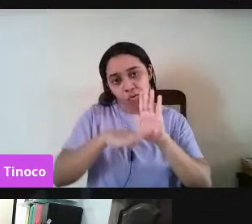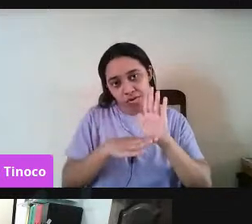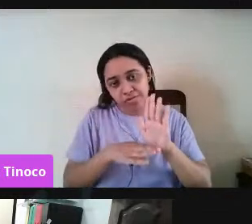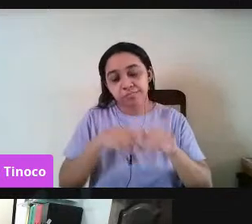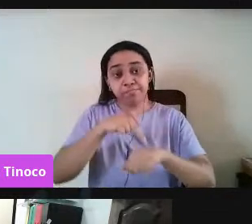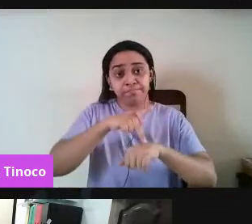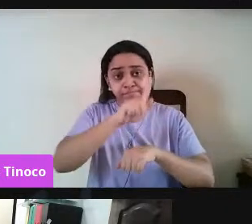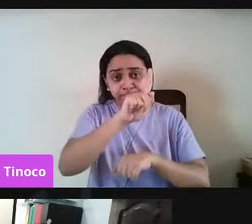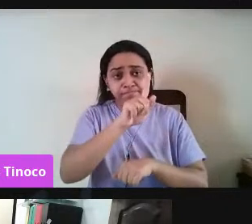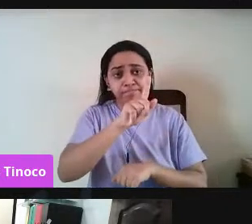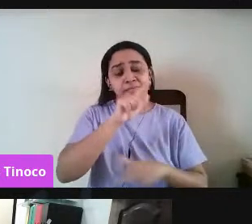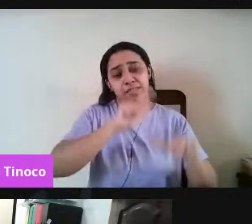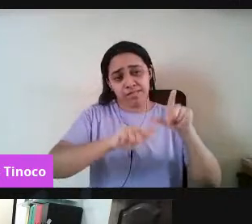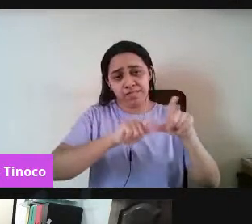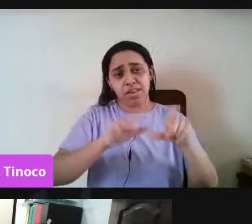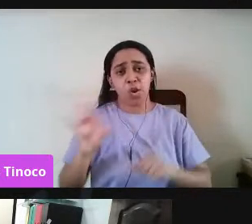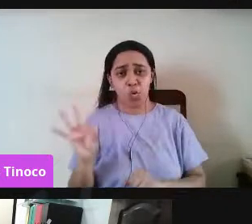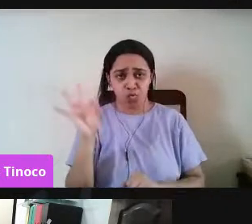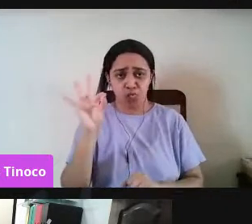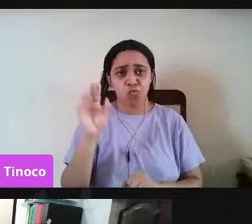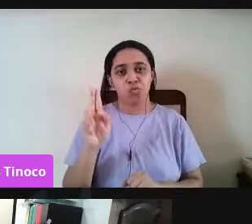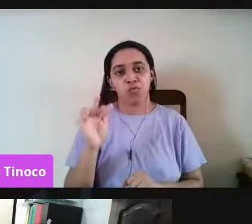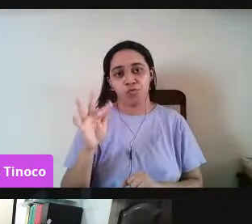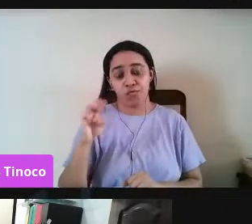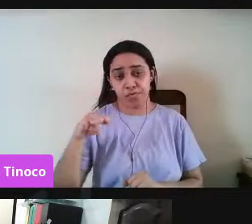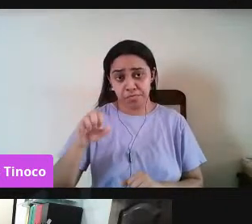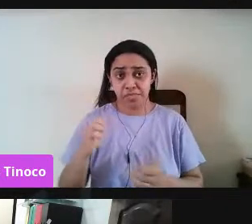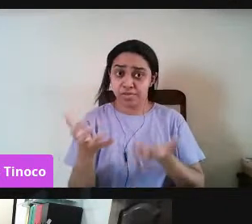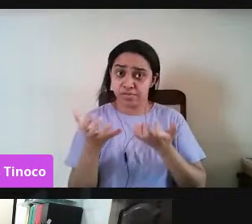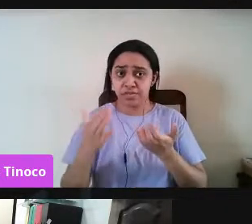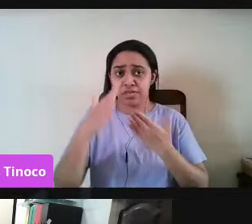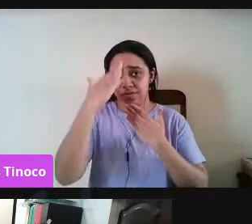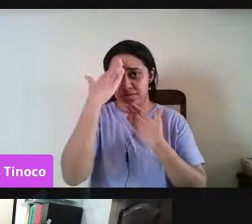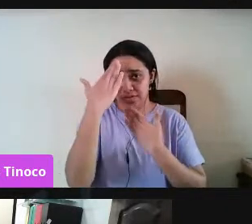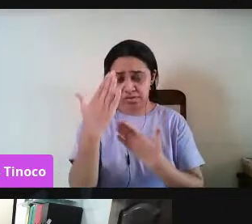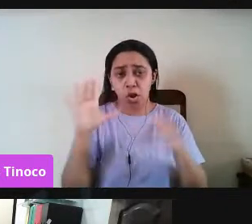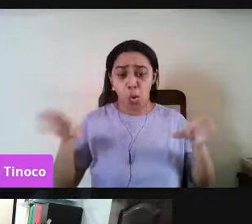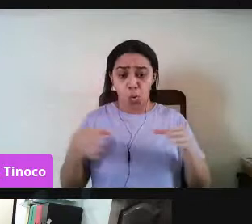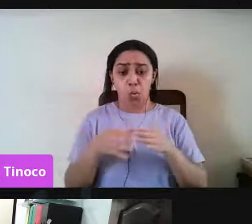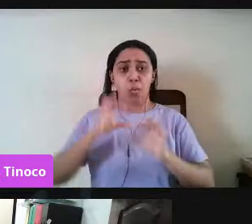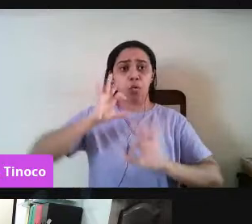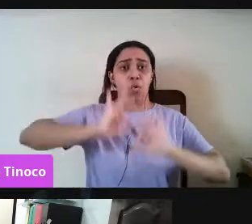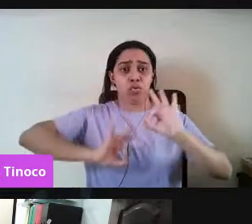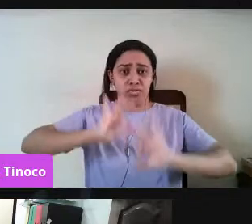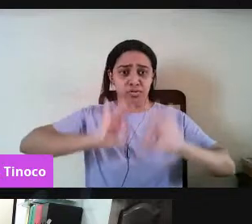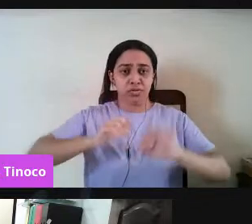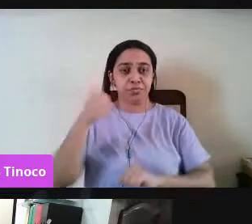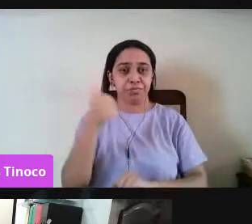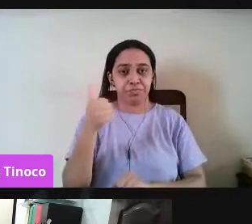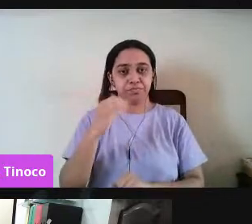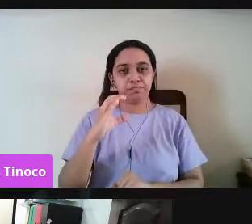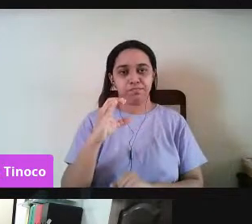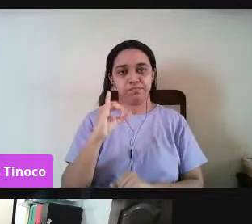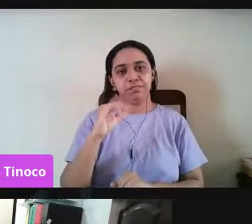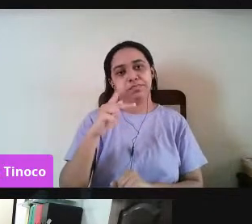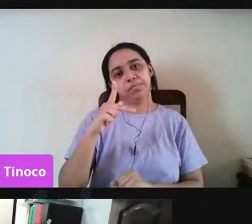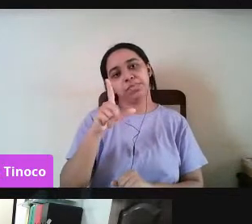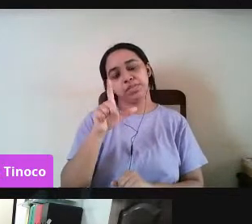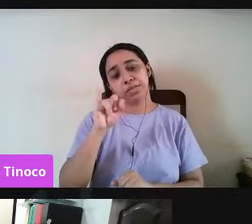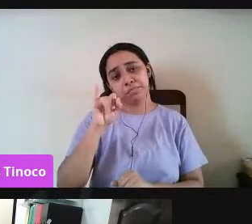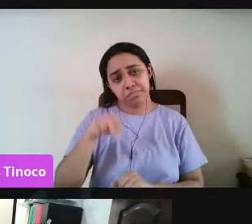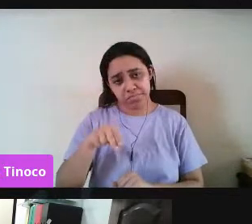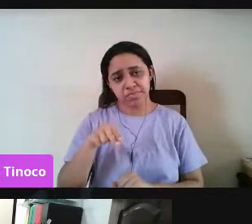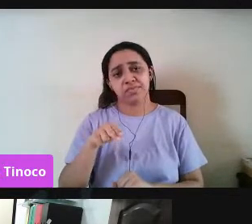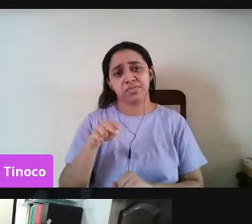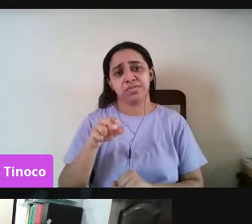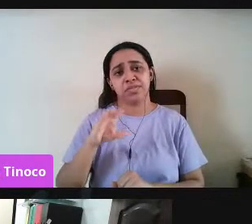Universidade Federal do Maranhão. Gostaria de agradecer à comissão organizadora do primeiro ciclo de palestras sobre linguística,